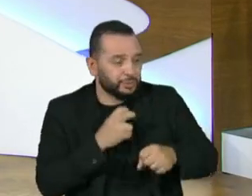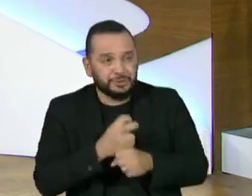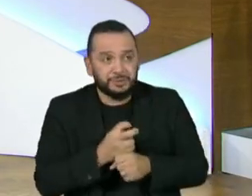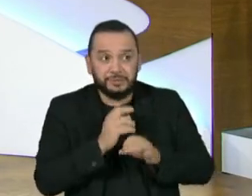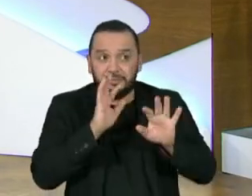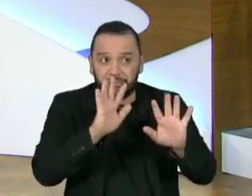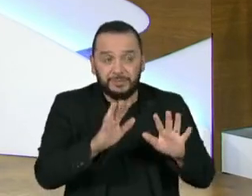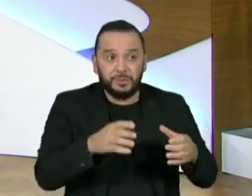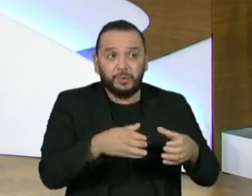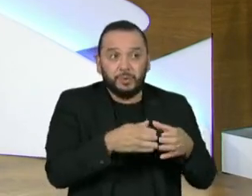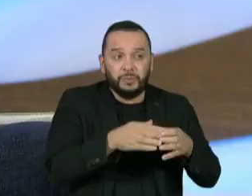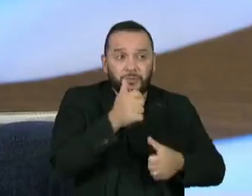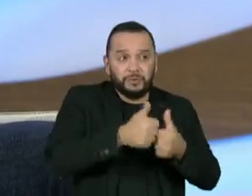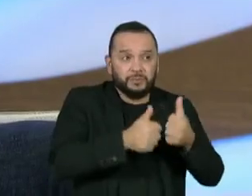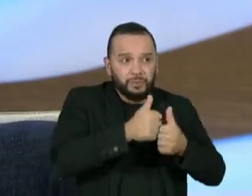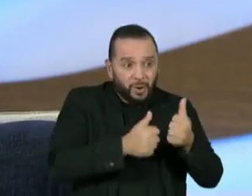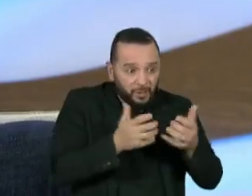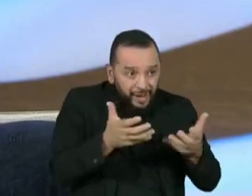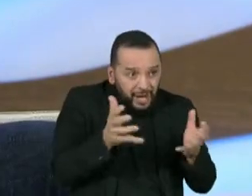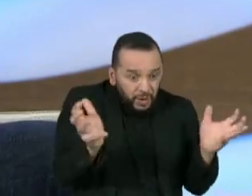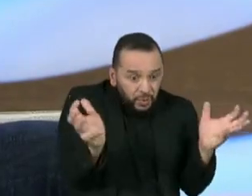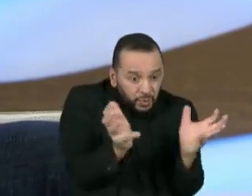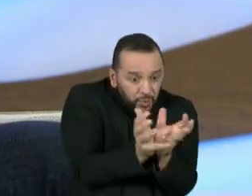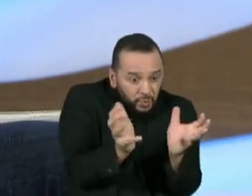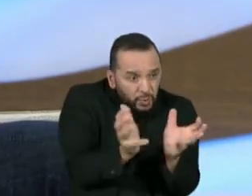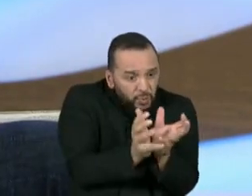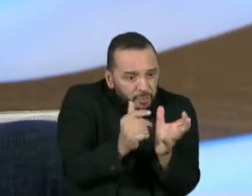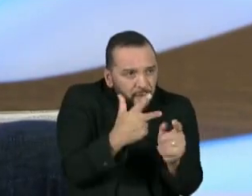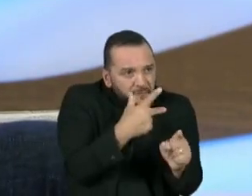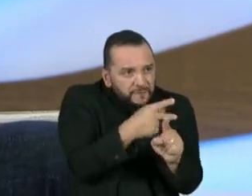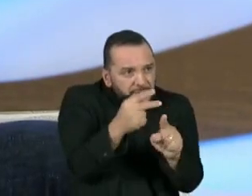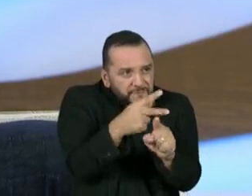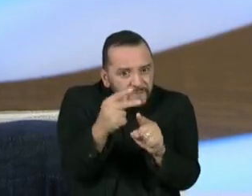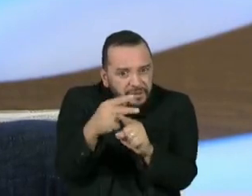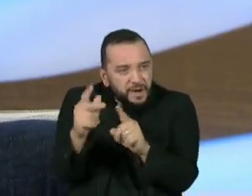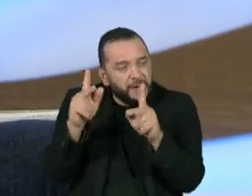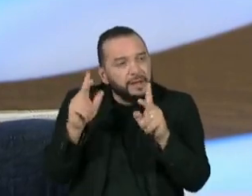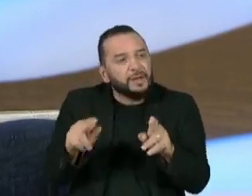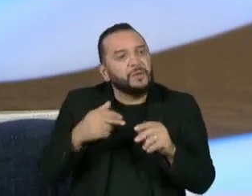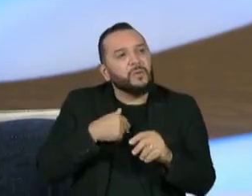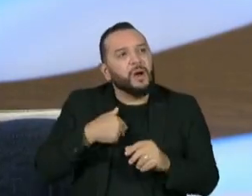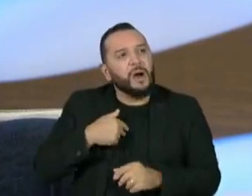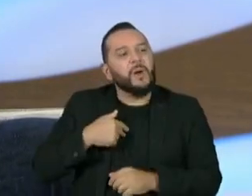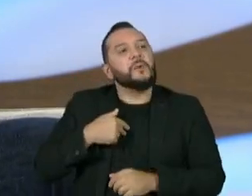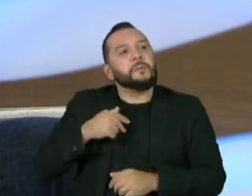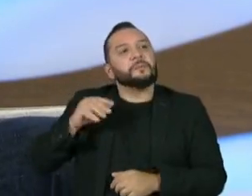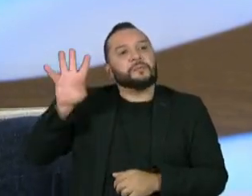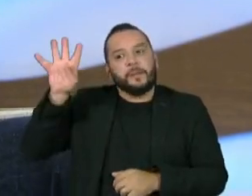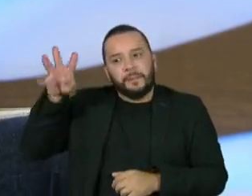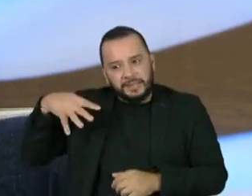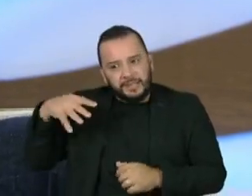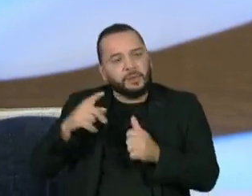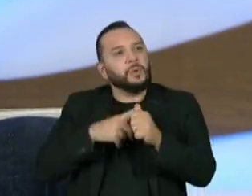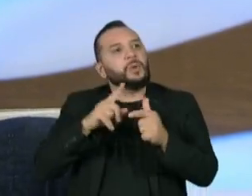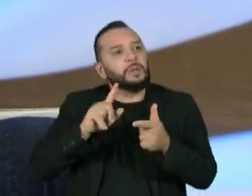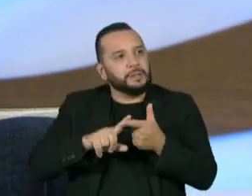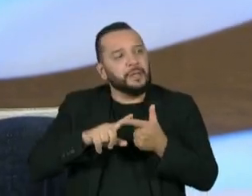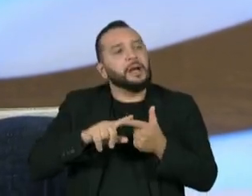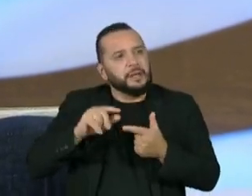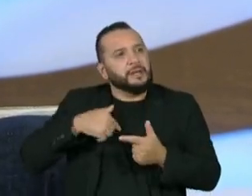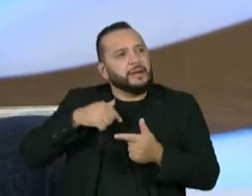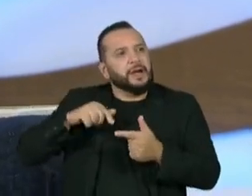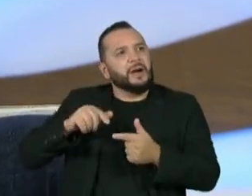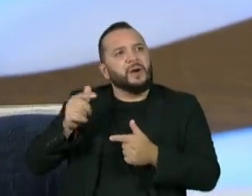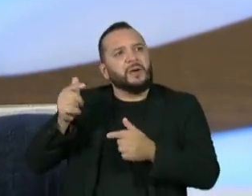equipa que seja de forma consecutiva vencedora, como foi o Barcelona, como foi o Bayern Munique, é preciso tempo. E depois de conseguires